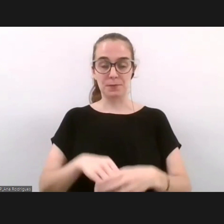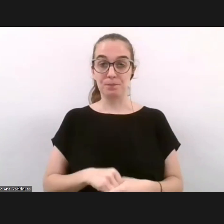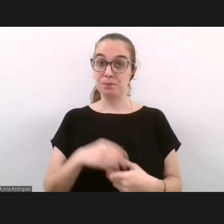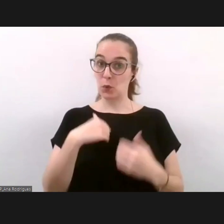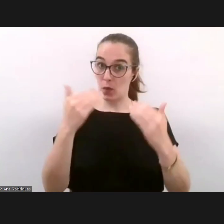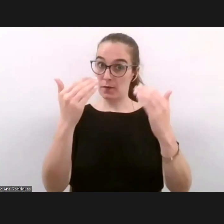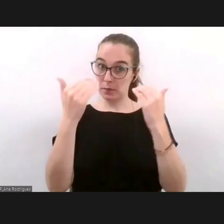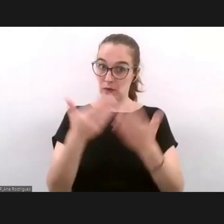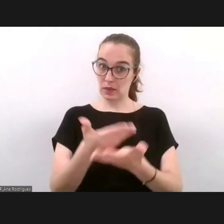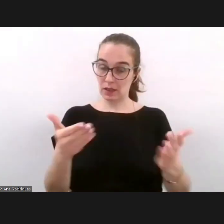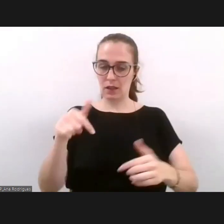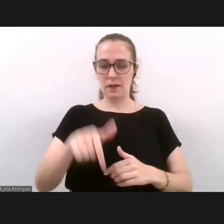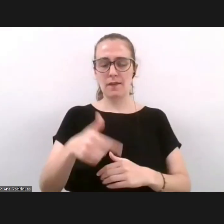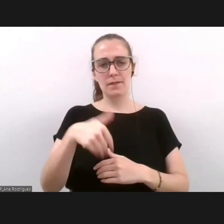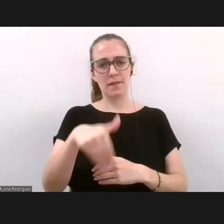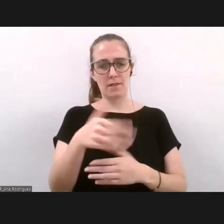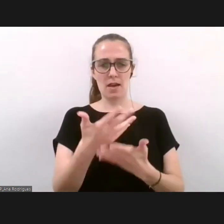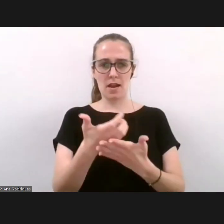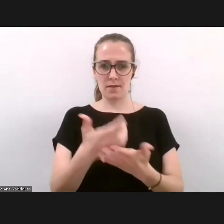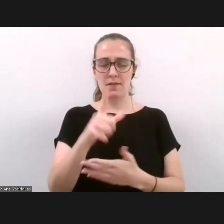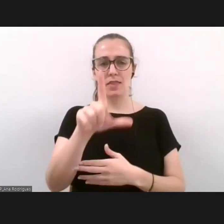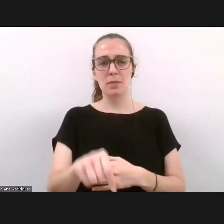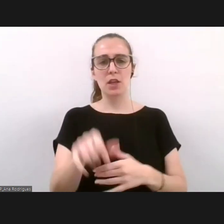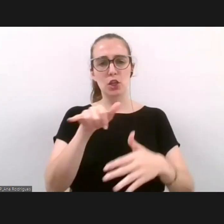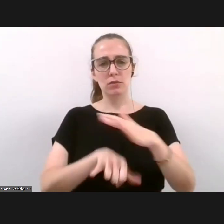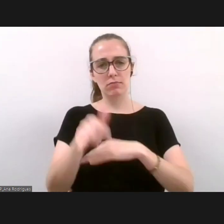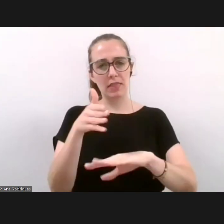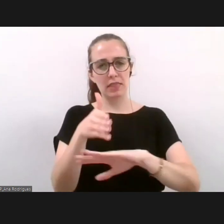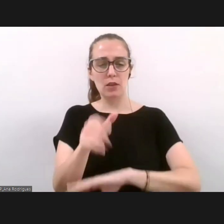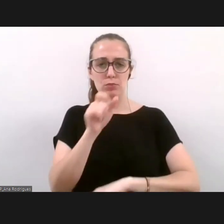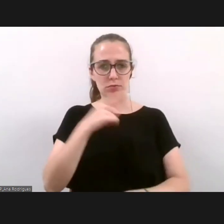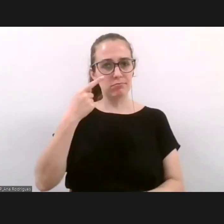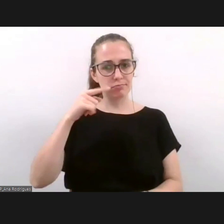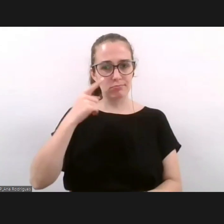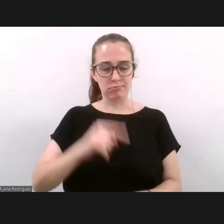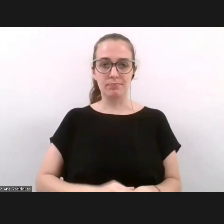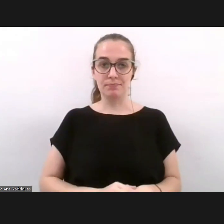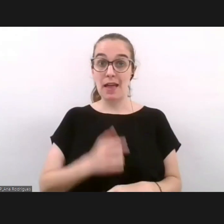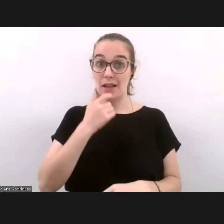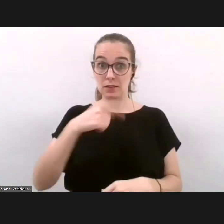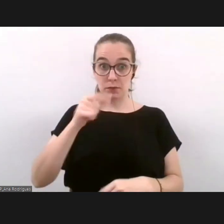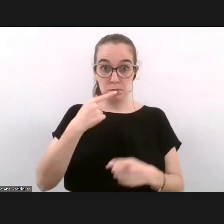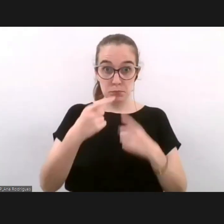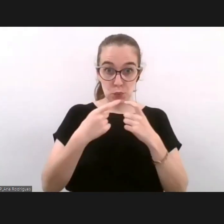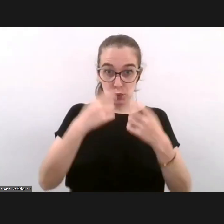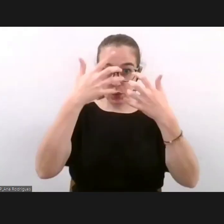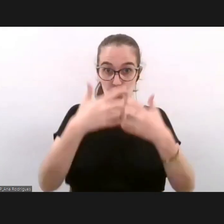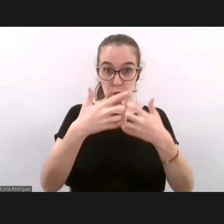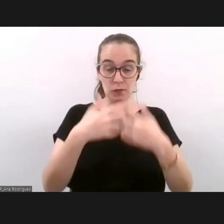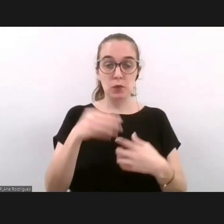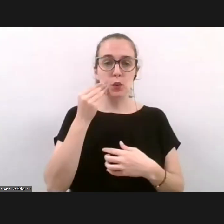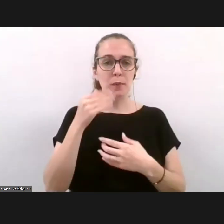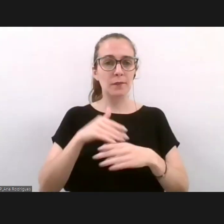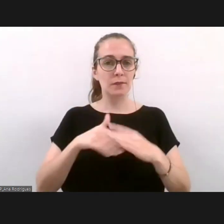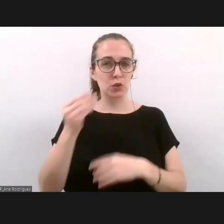será gravada e transmitida em direto através do canal de YouTube do INA. As questões que os participantes queiram colocar devem ser feitas